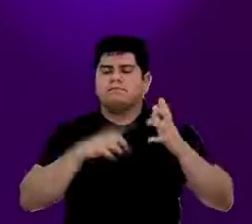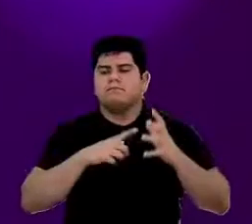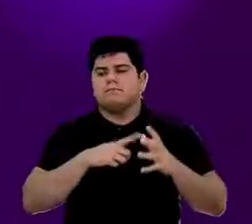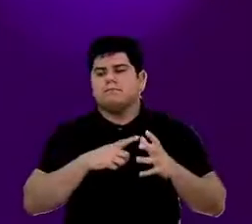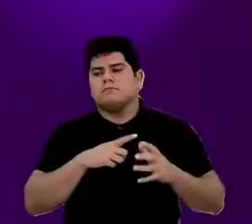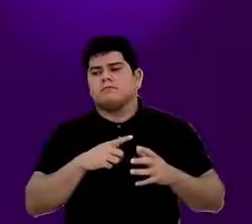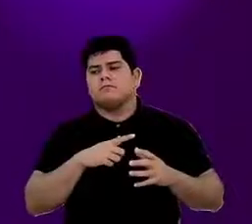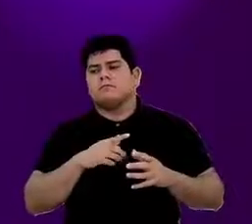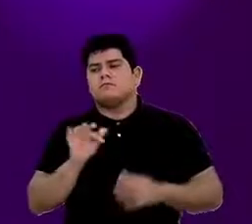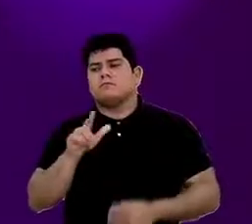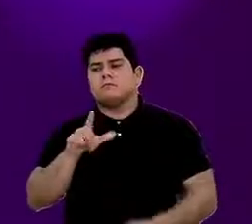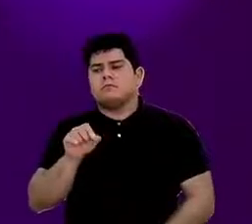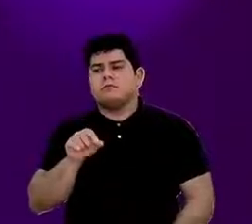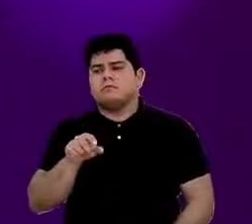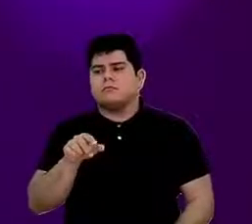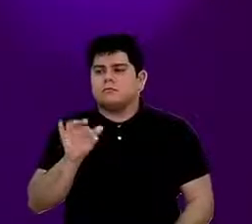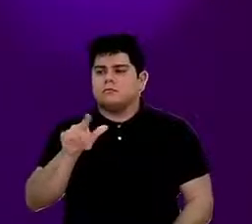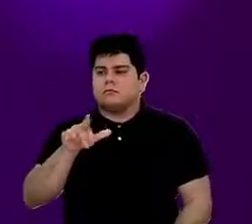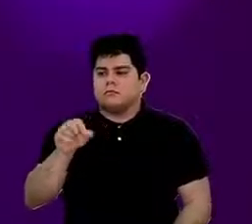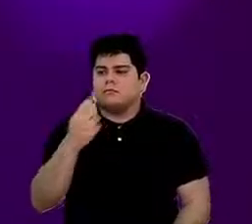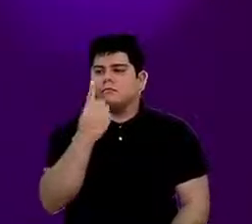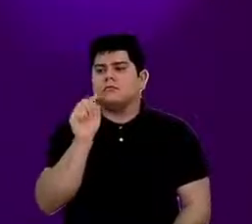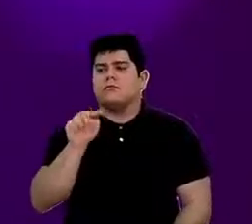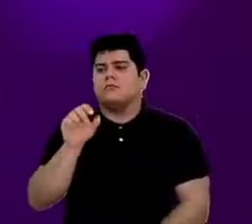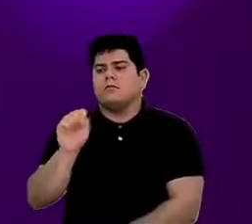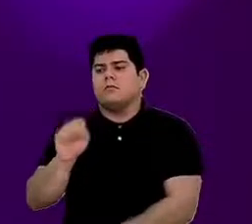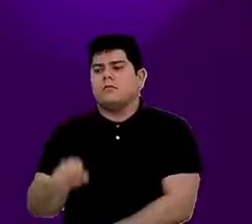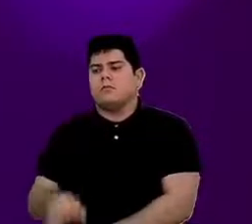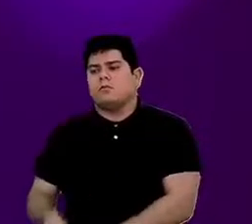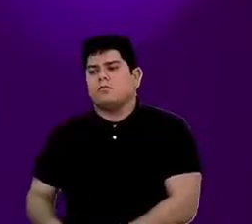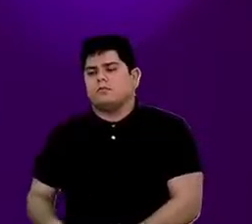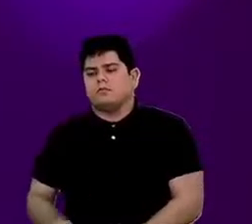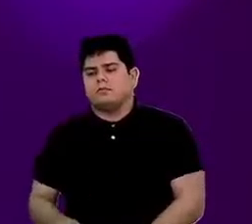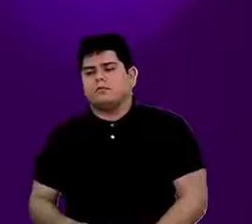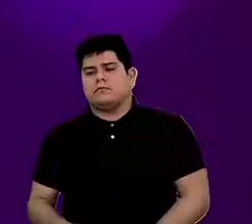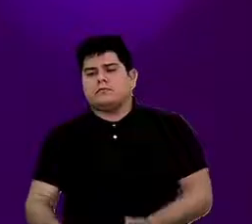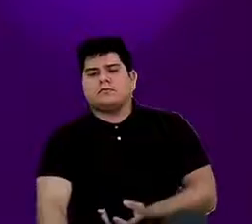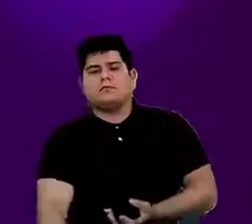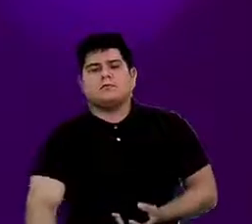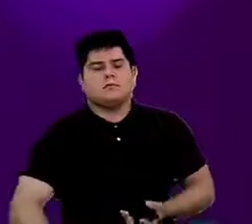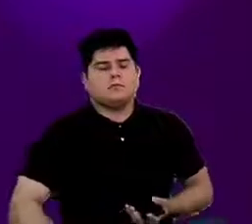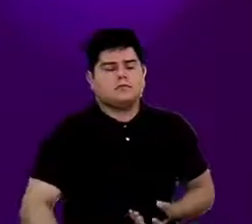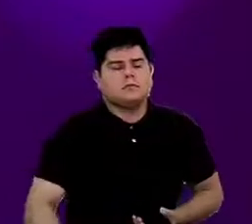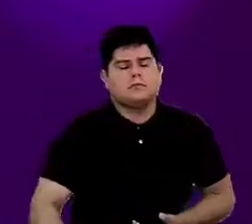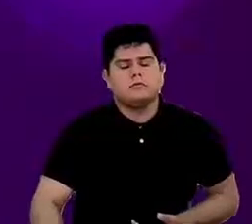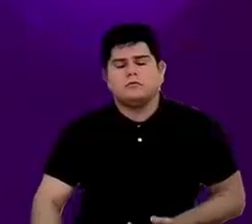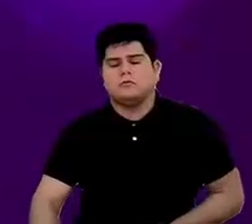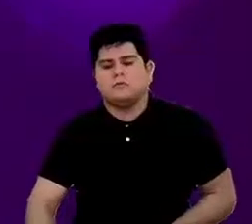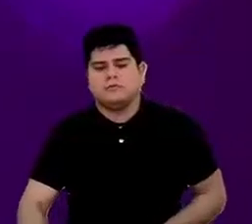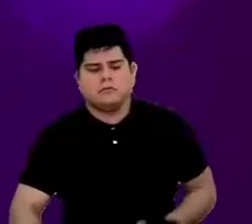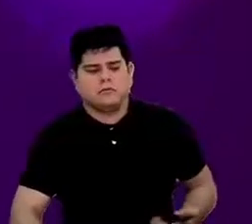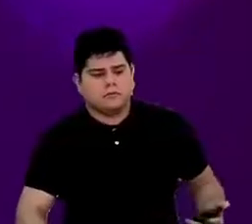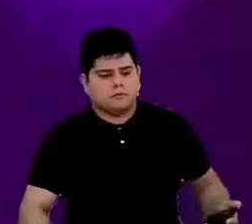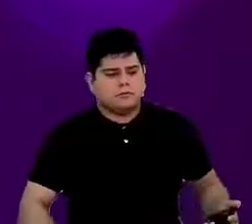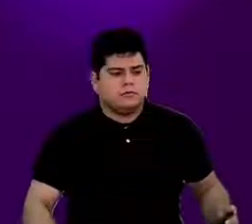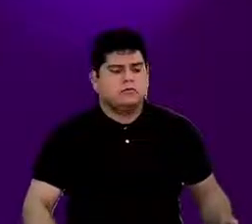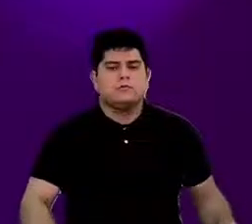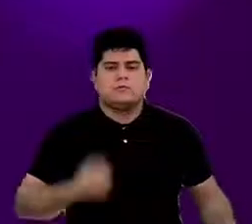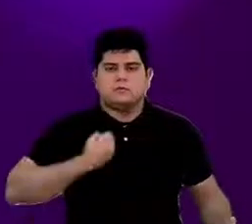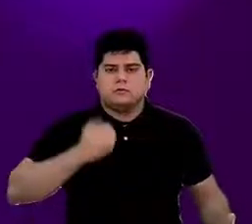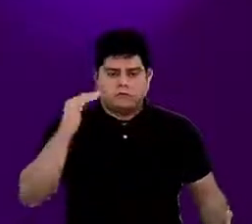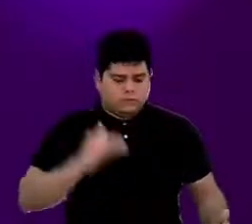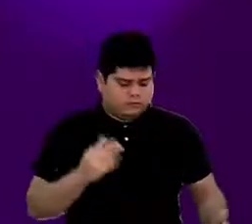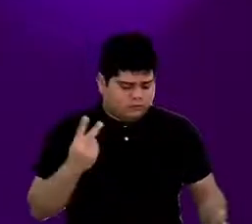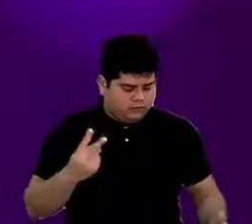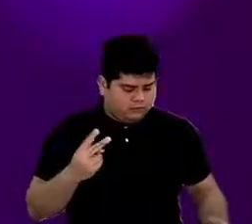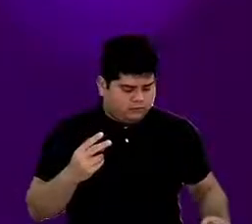de fluxo miocárdico de 1,8 no território da DA, abaixo de 2 está alterado, né? E a gente